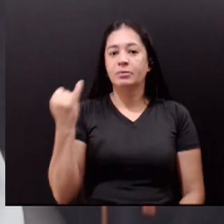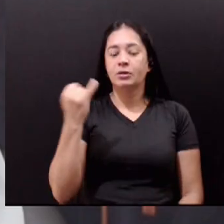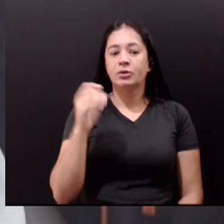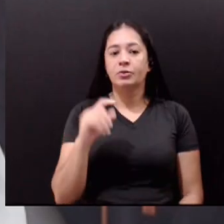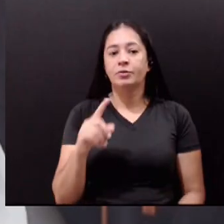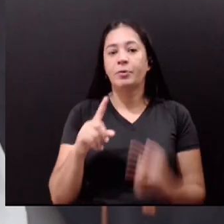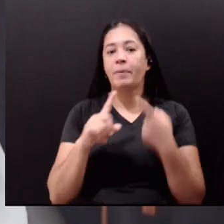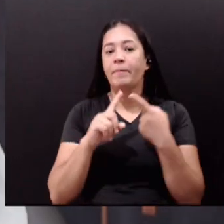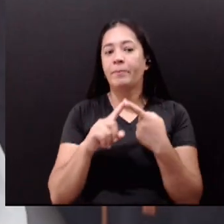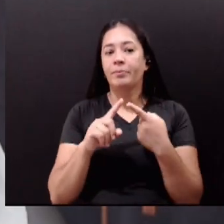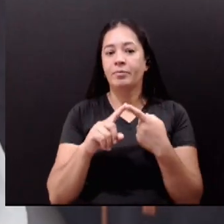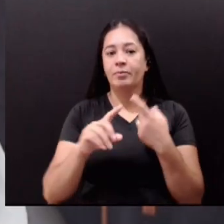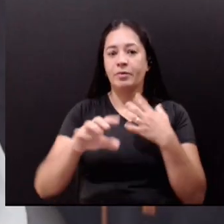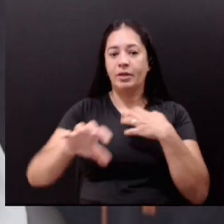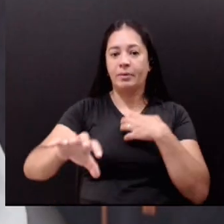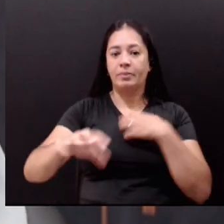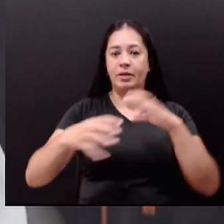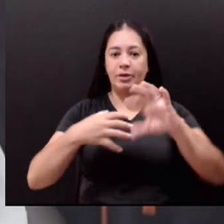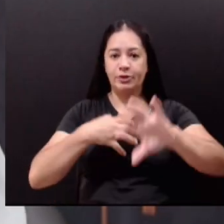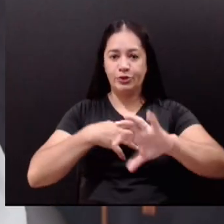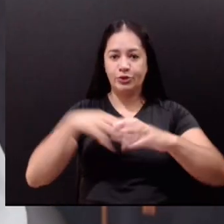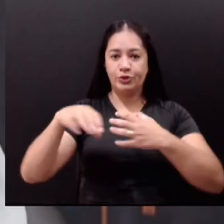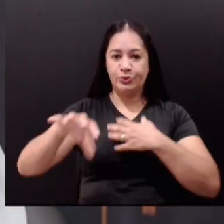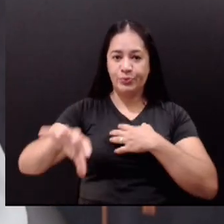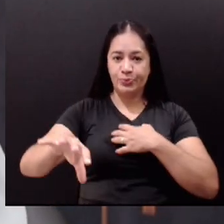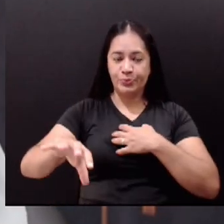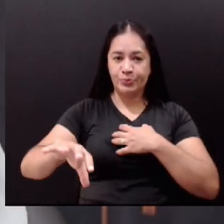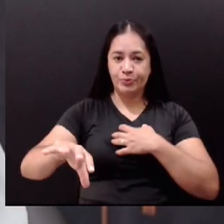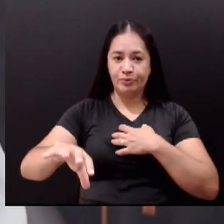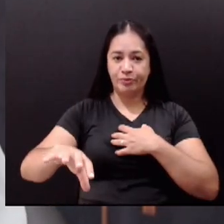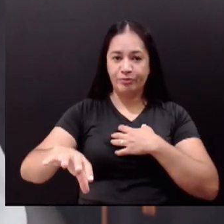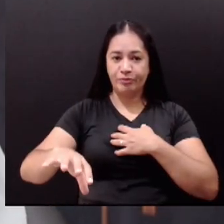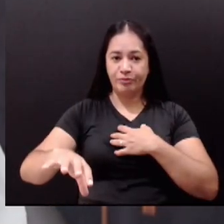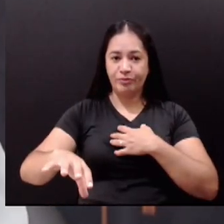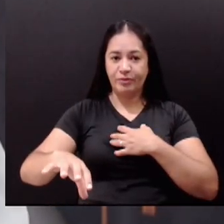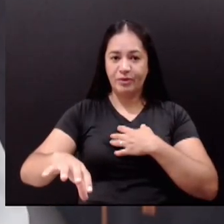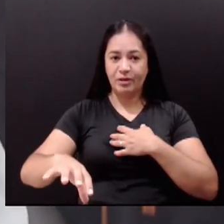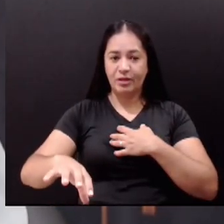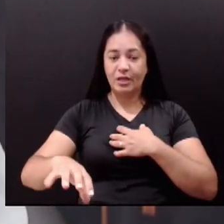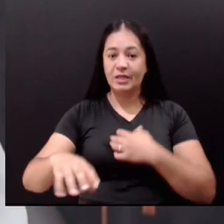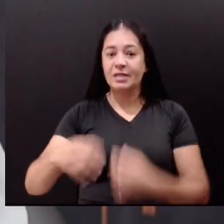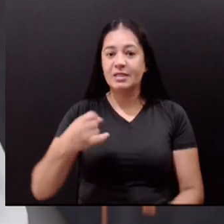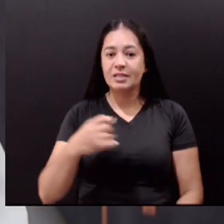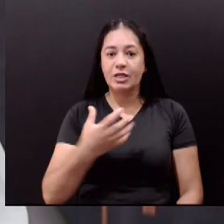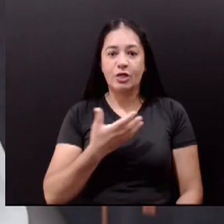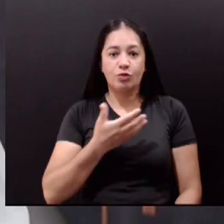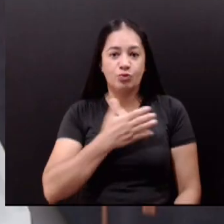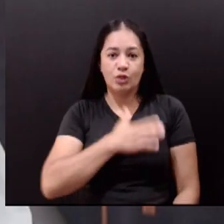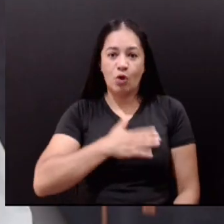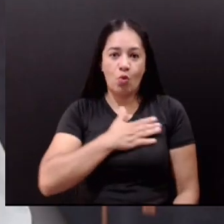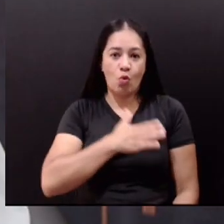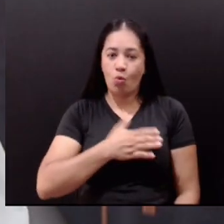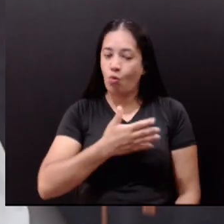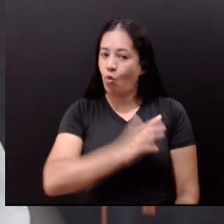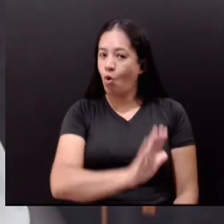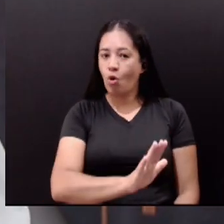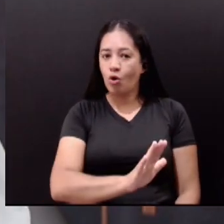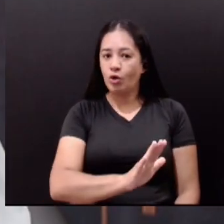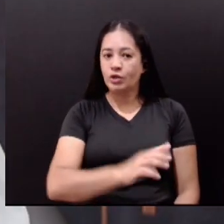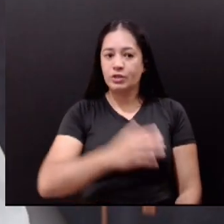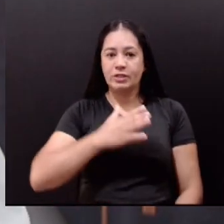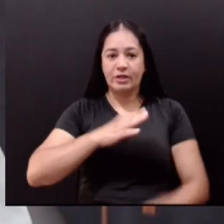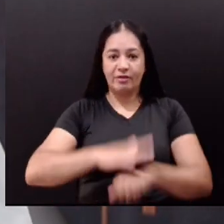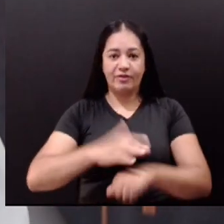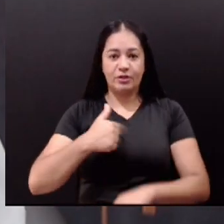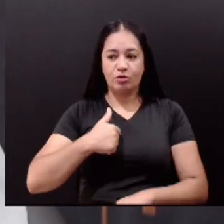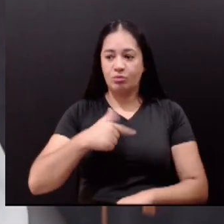empatia, né, a empatia eu não vou fazer com o outro aquilo que eu não quero que faça para mim. Sim. Na terra sem lei não